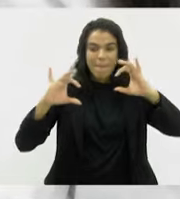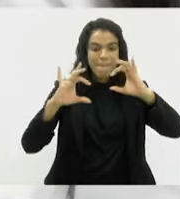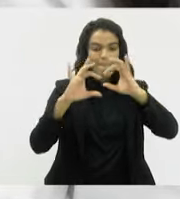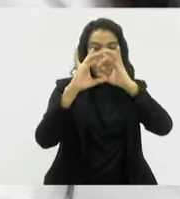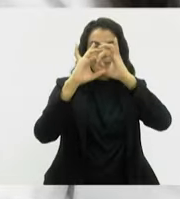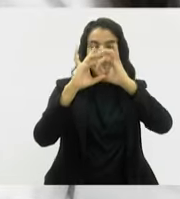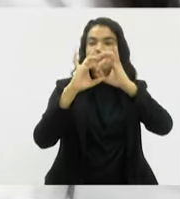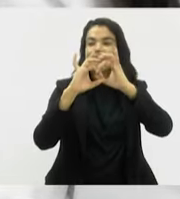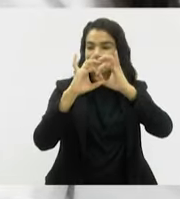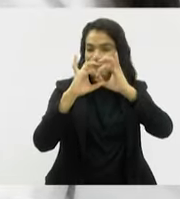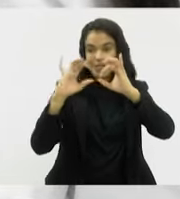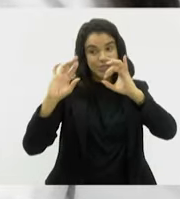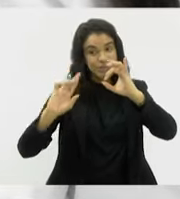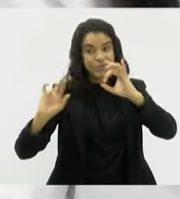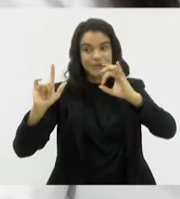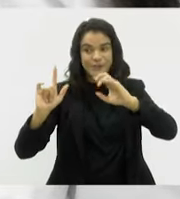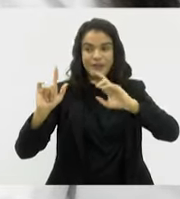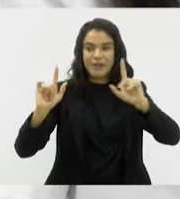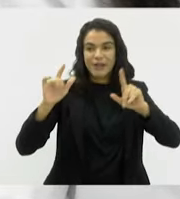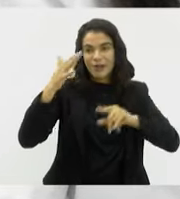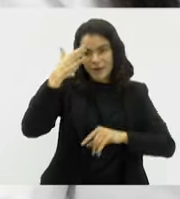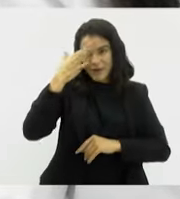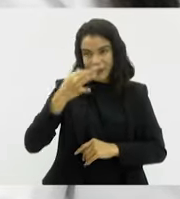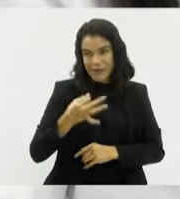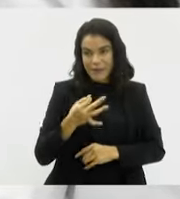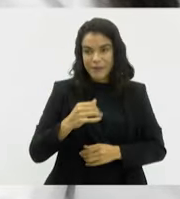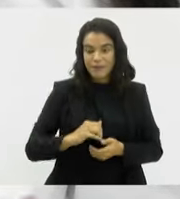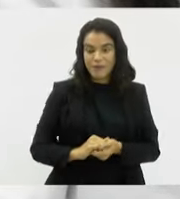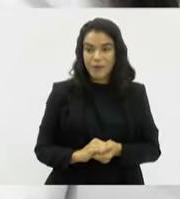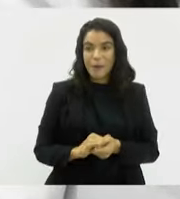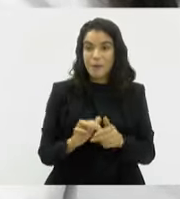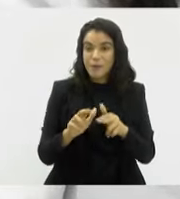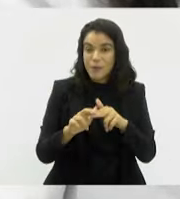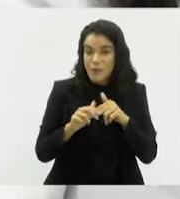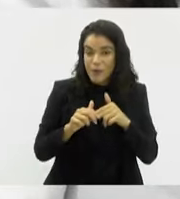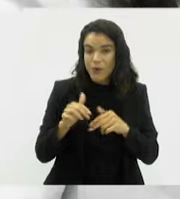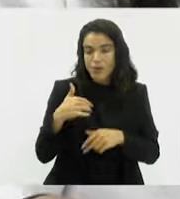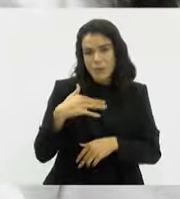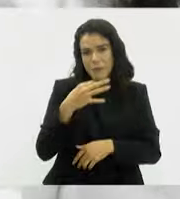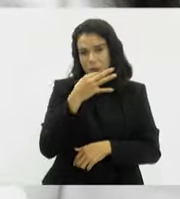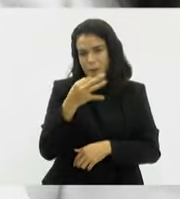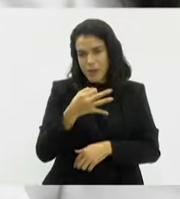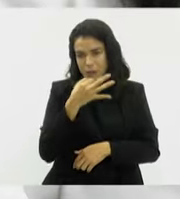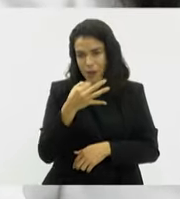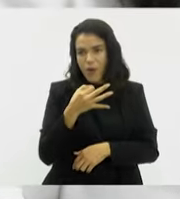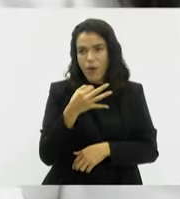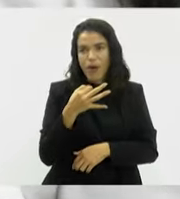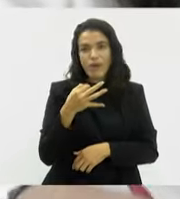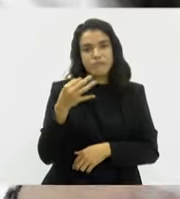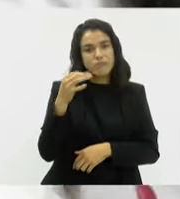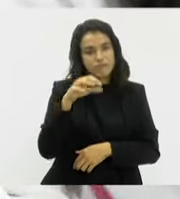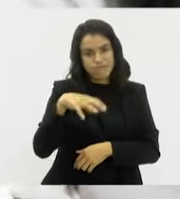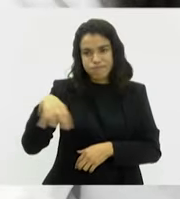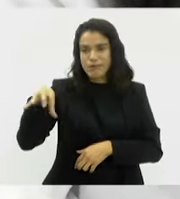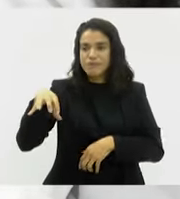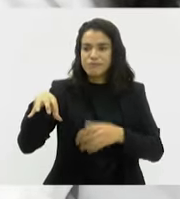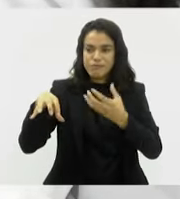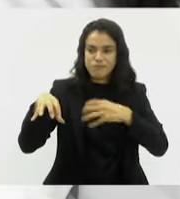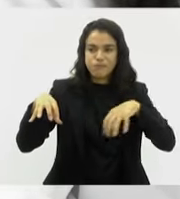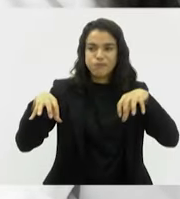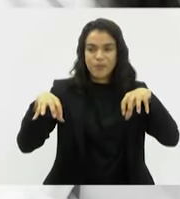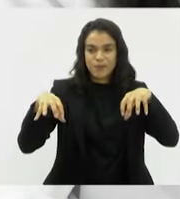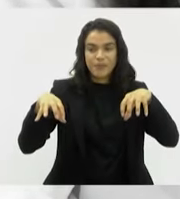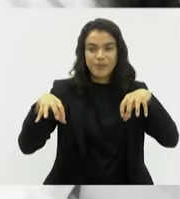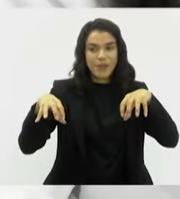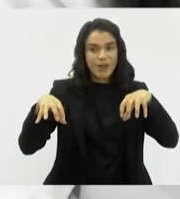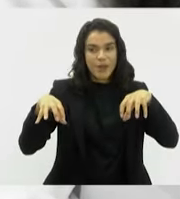projetos diferentes, que eu compreendo. Por isso que eu acho que eles têm que tramitar separadamente e acho também que